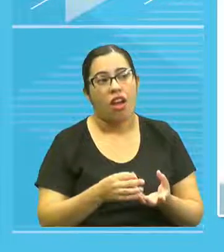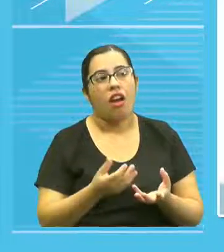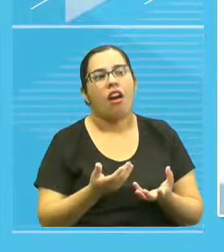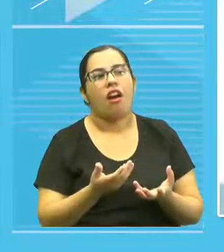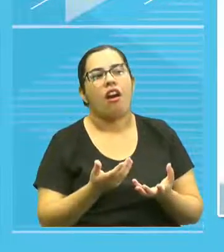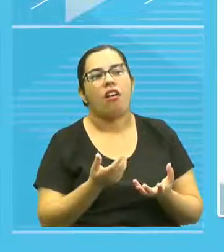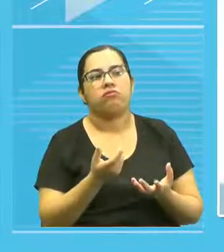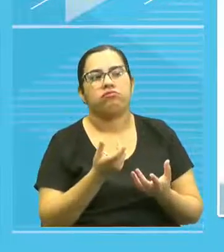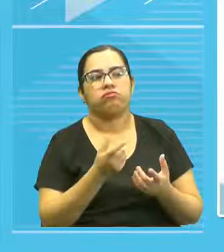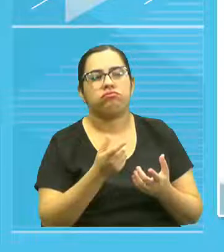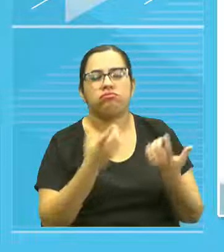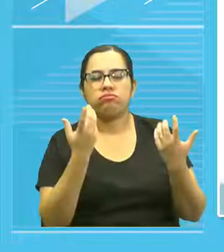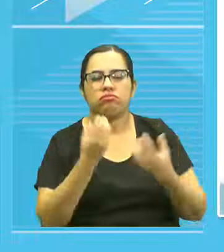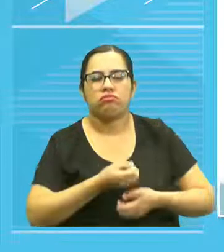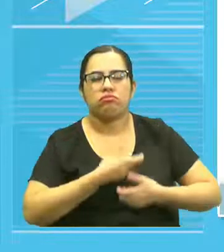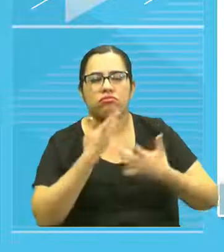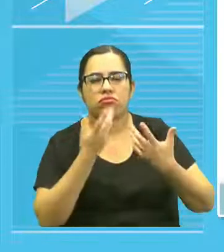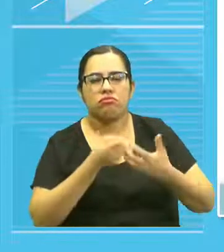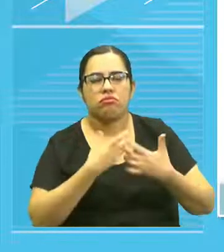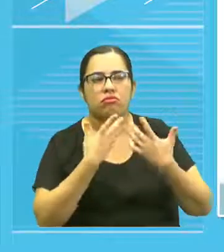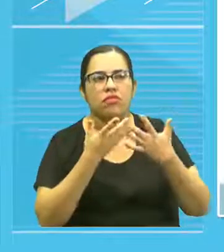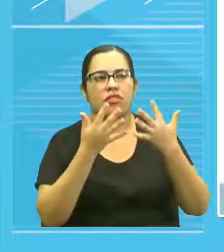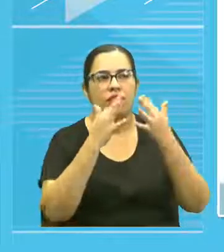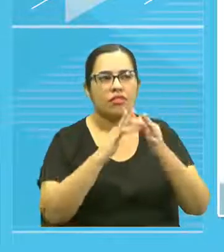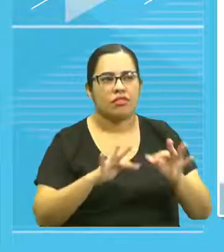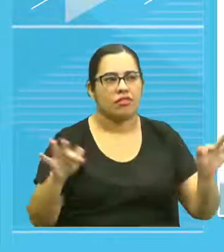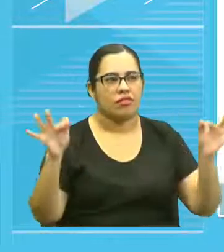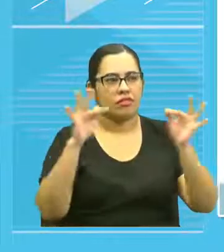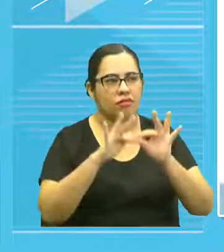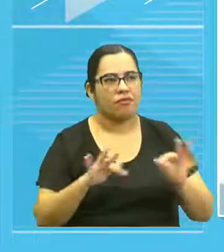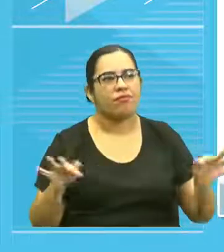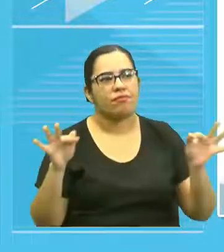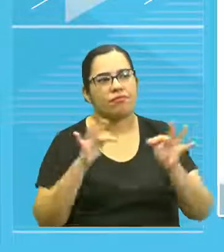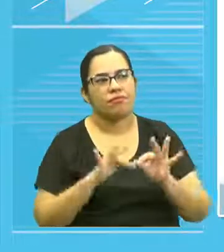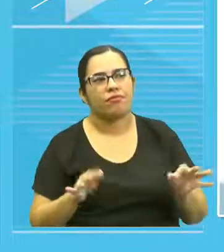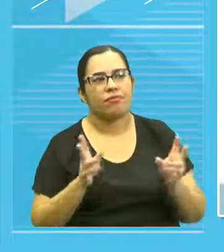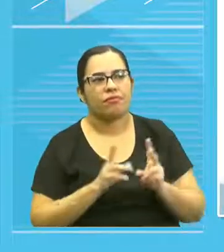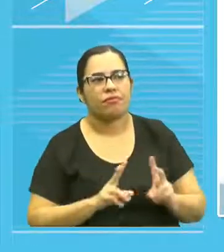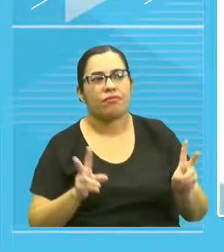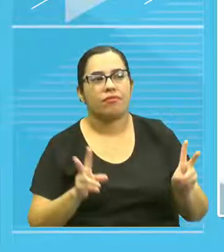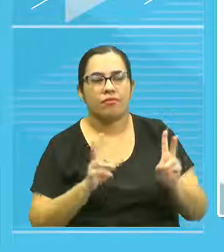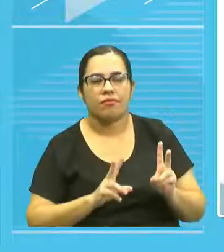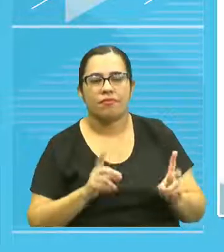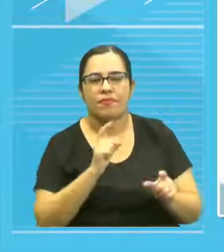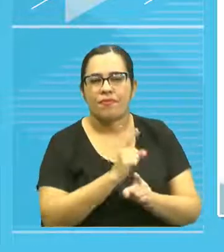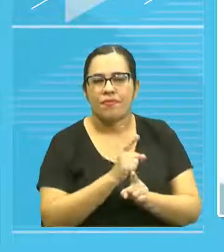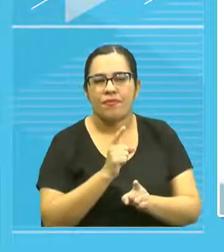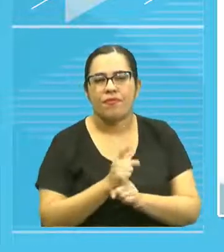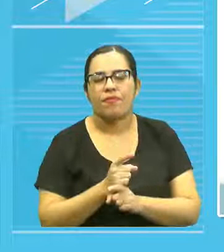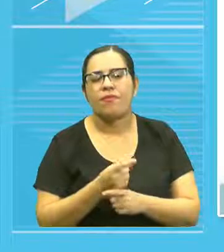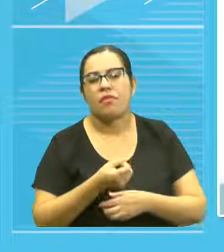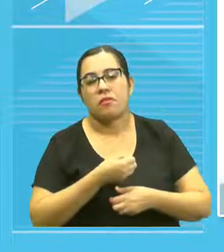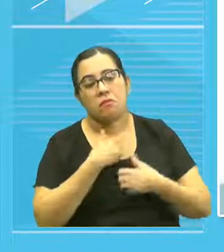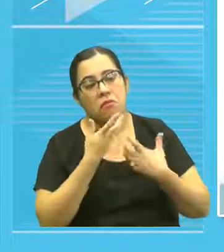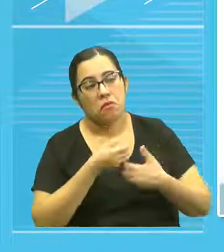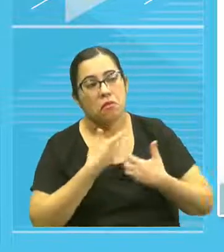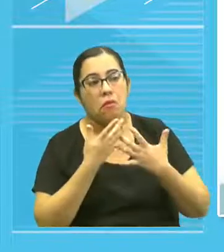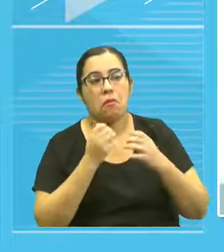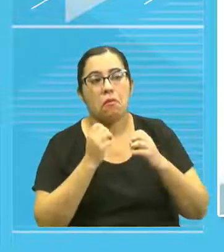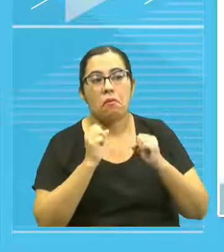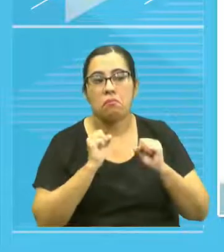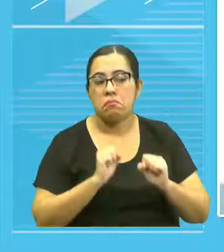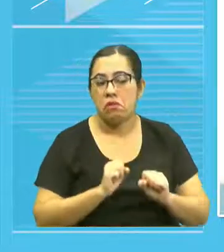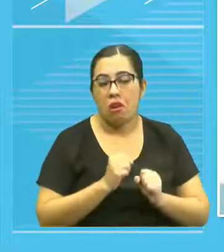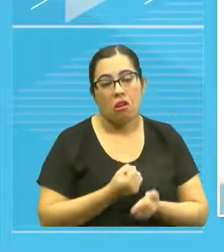em uma frase especialmente as sílabas tônicas assonância é largamente utilizada em poesias mas também pode ser